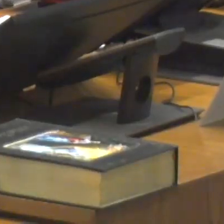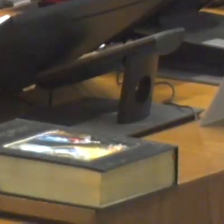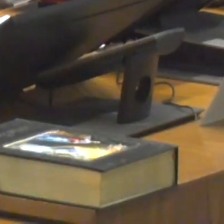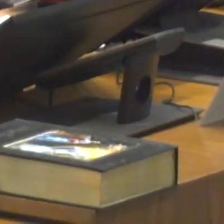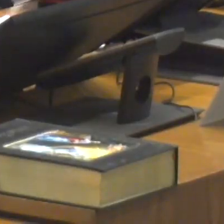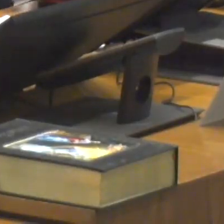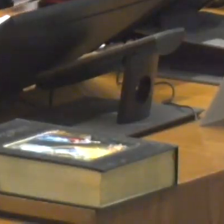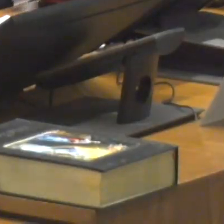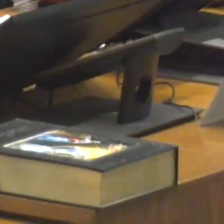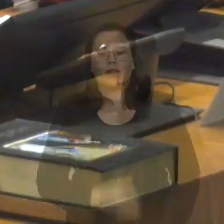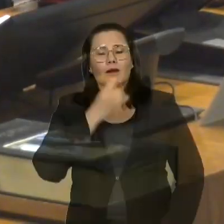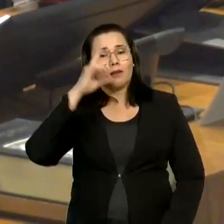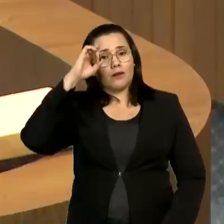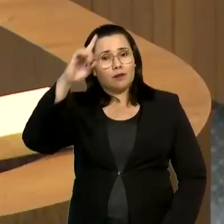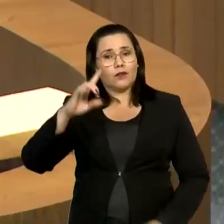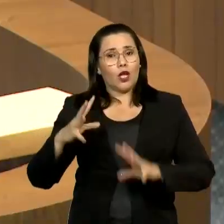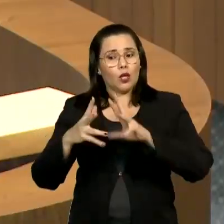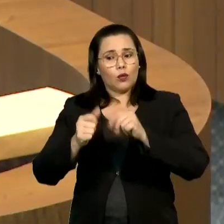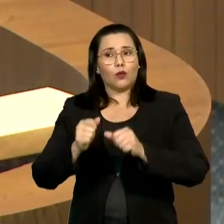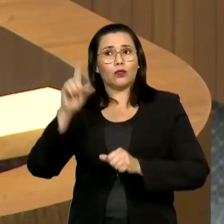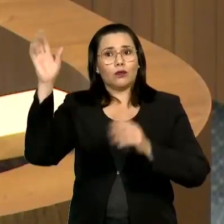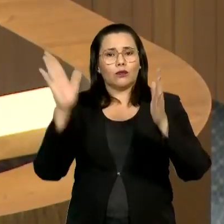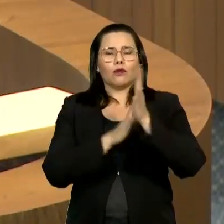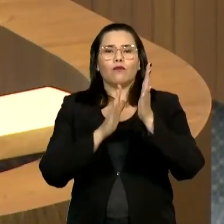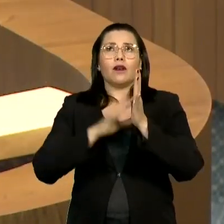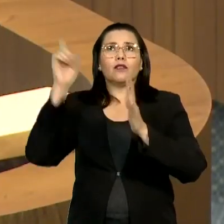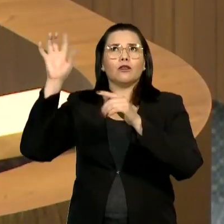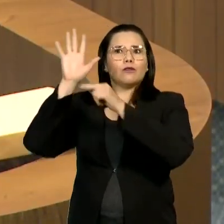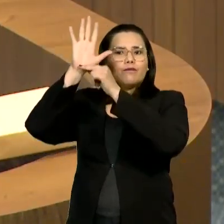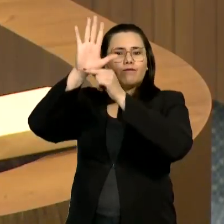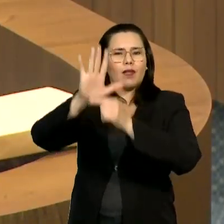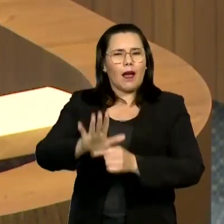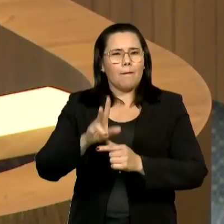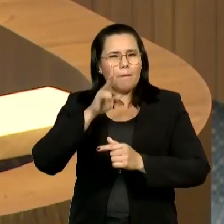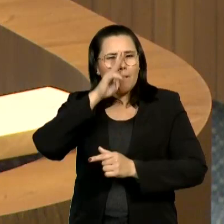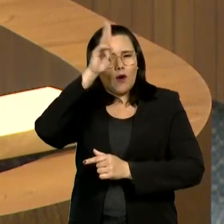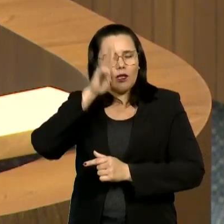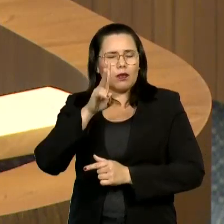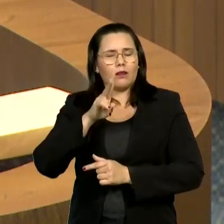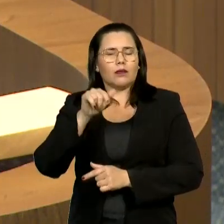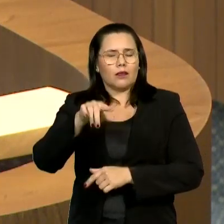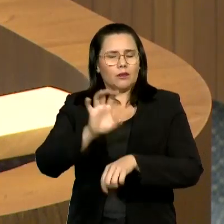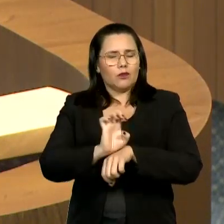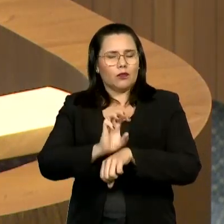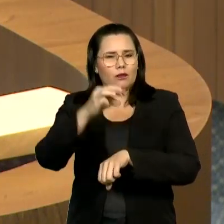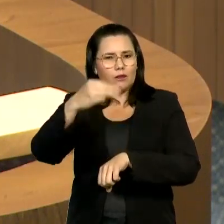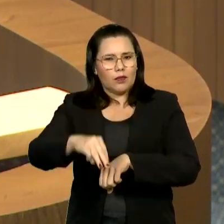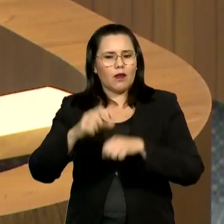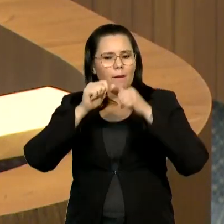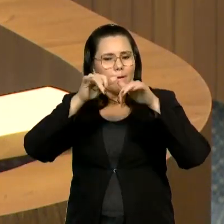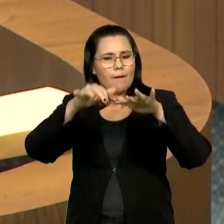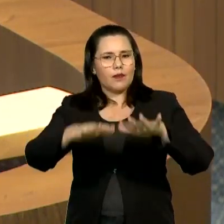Bom dia a todos, que Deus seja louvado, que Deus tenha as suas mãos poderosas sobre o estado do Maranhão, sobre a sua população.